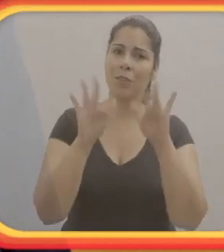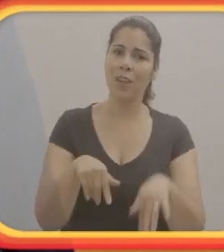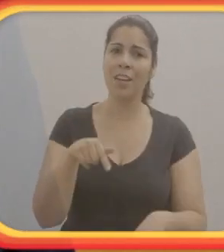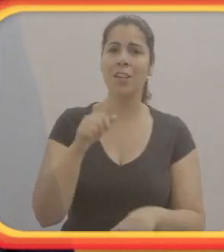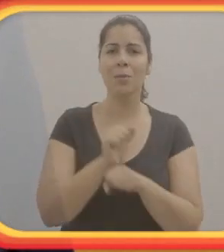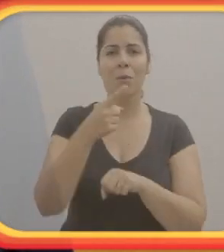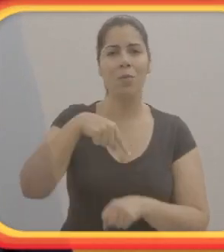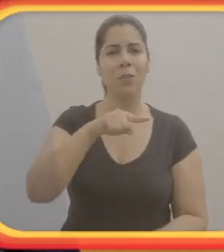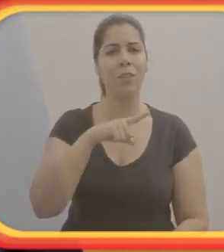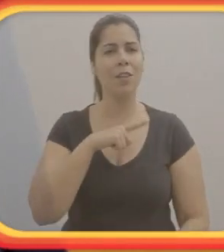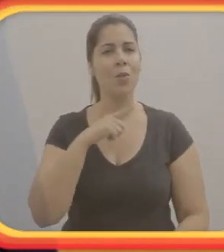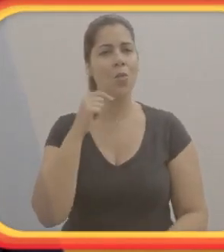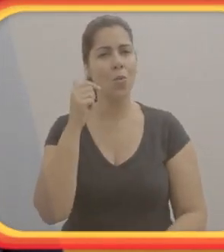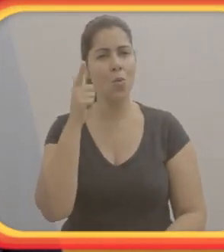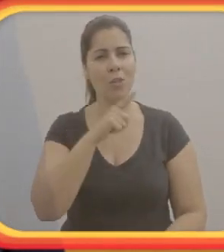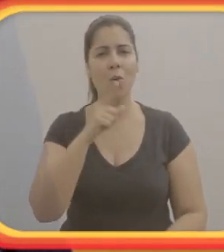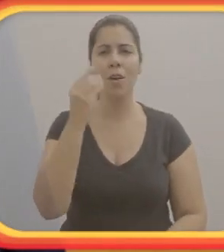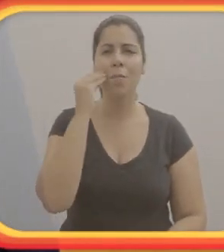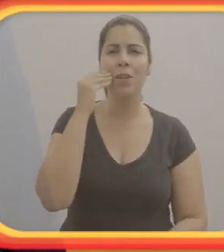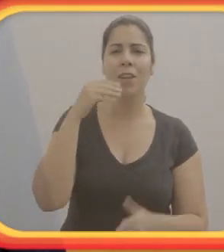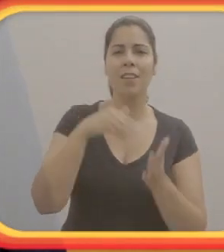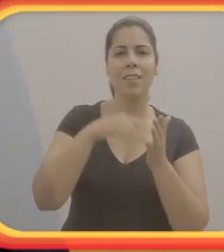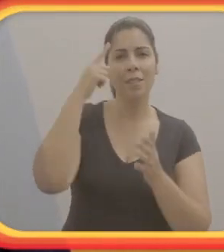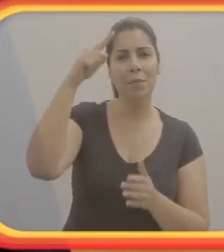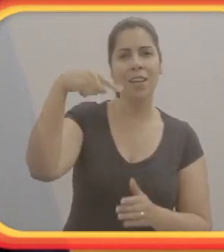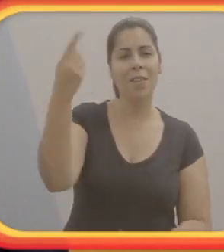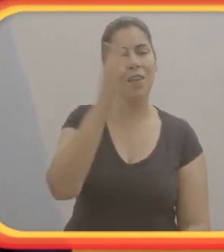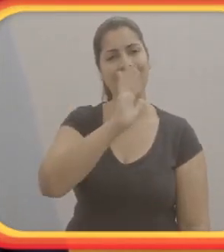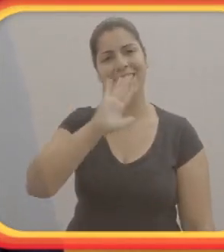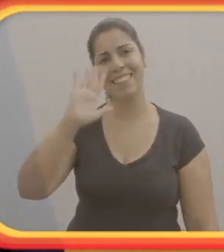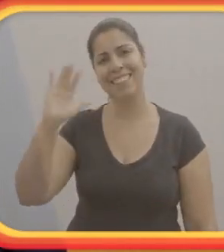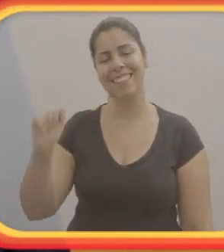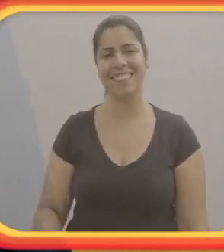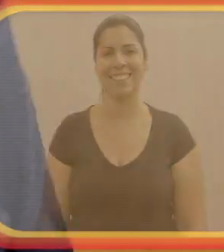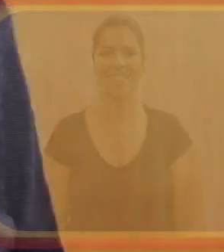Espero que vocês tenham curtido. Um grande beijo e a gente se vê de novo na semana que vem. Tchau!